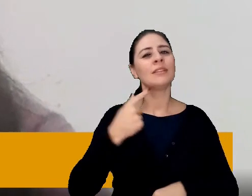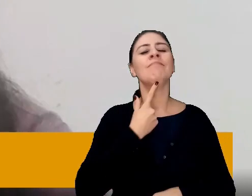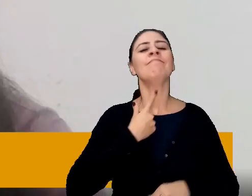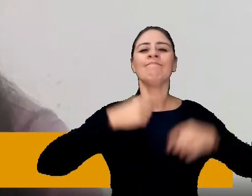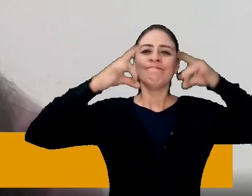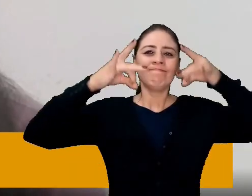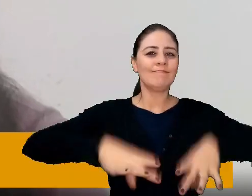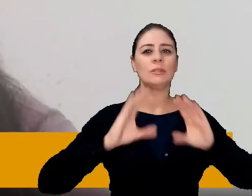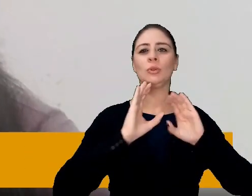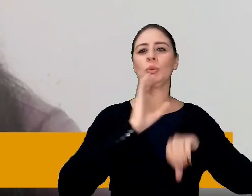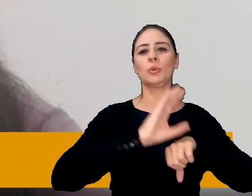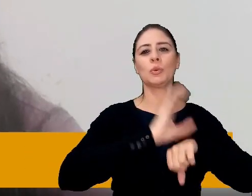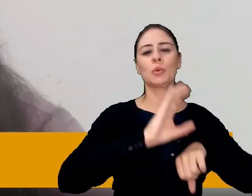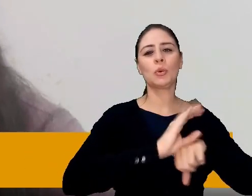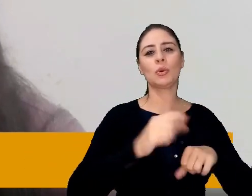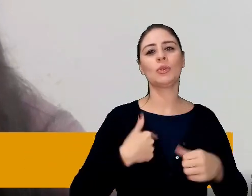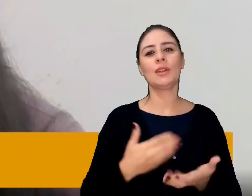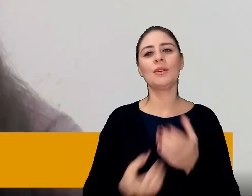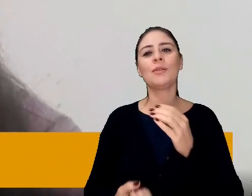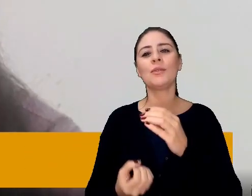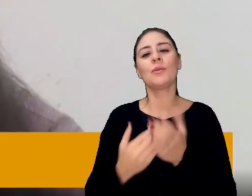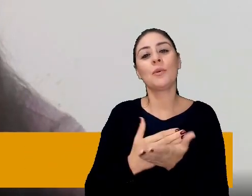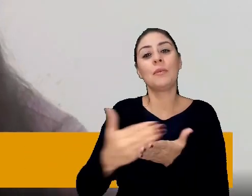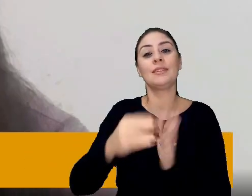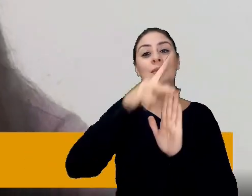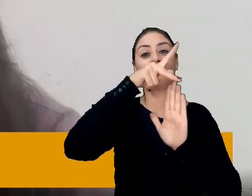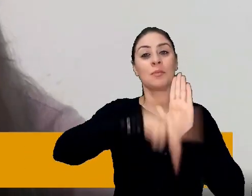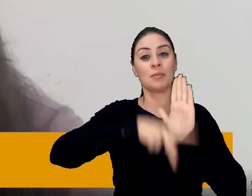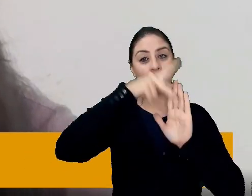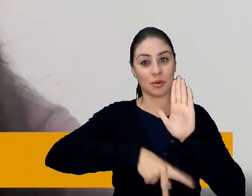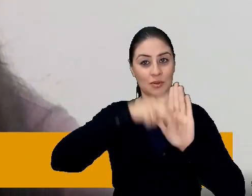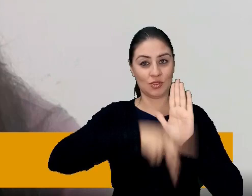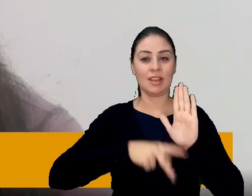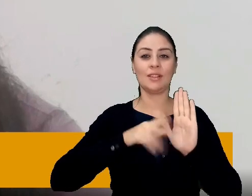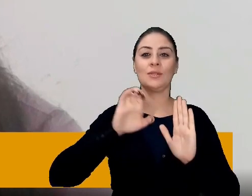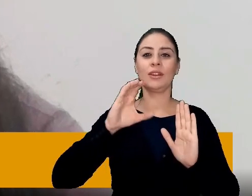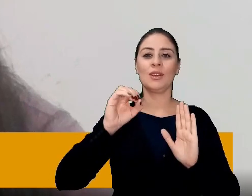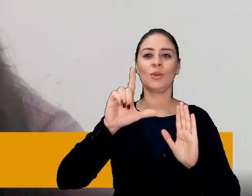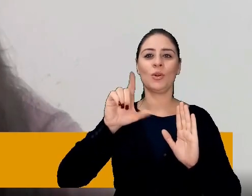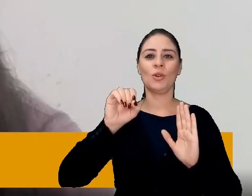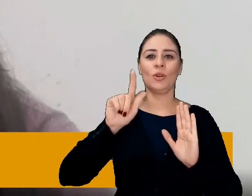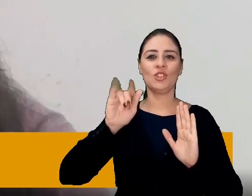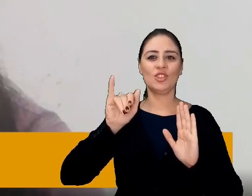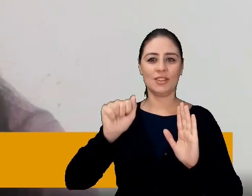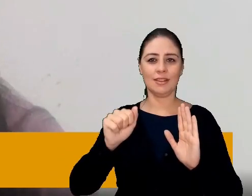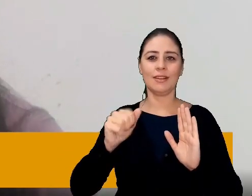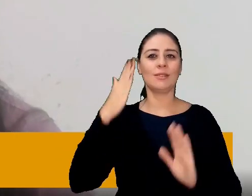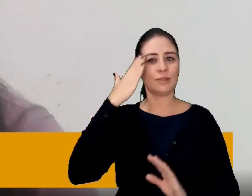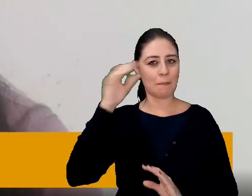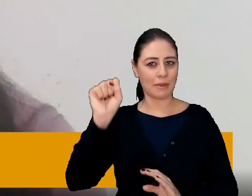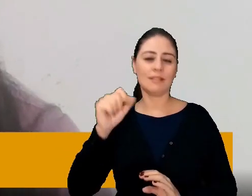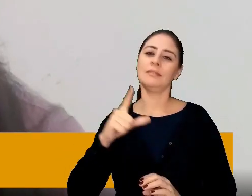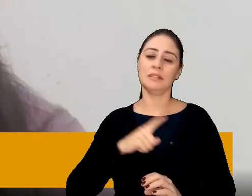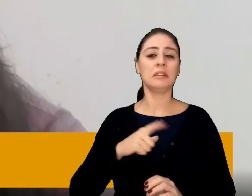fazer. Aí, nesse momento que eu estava querendo desistir do curso, eu entrei para o projeto de pesquisa e extensão, que se